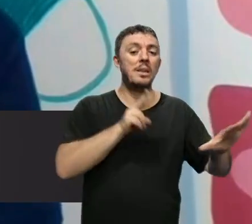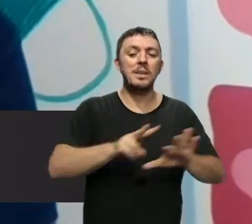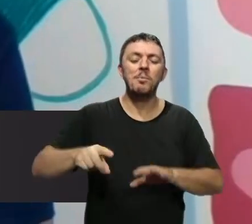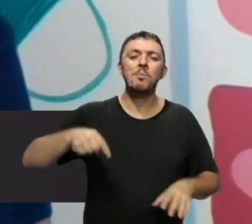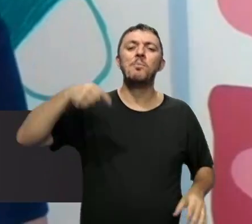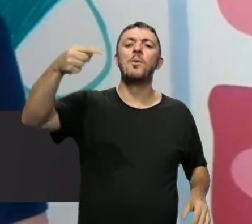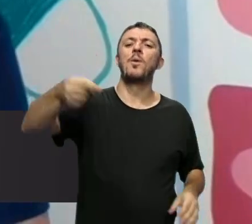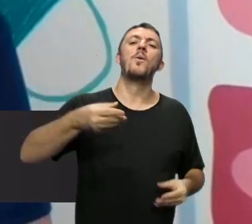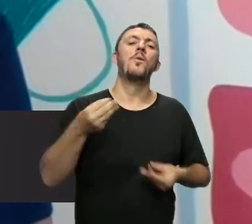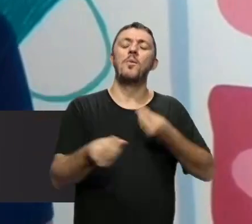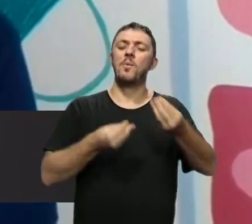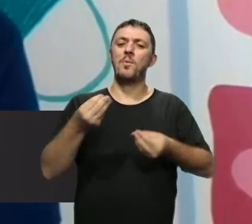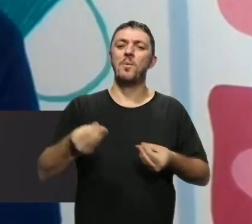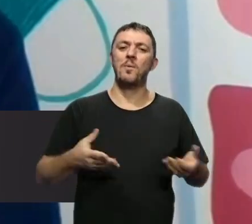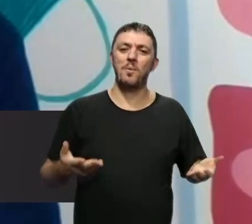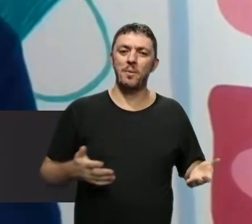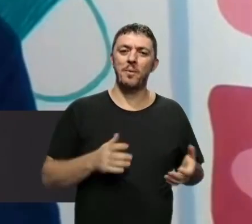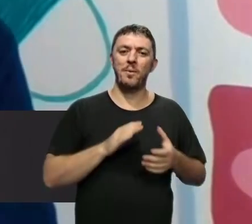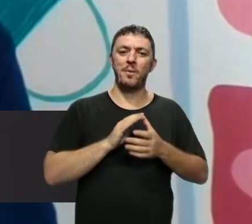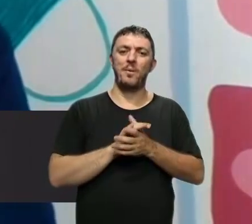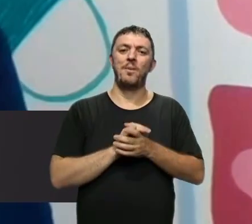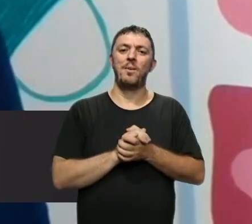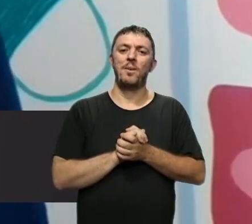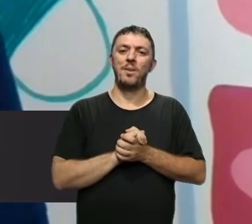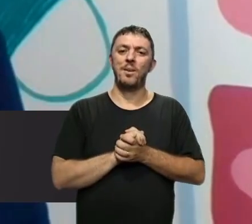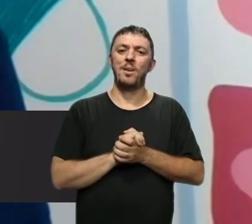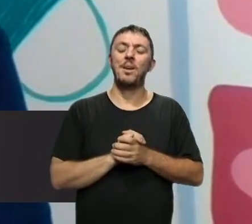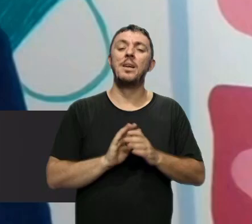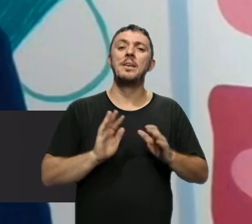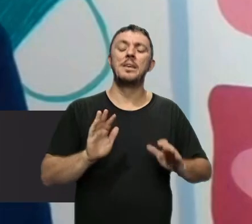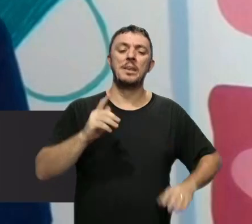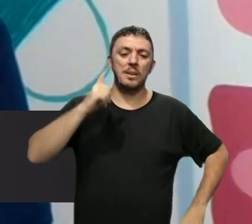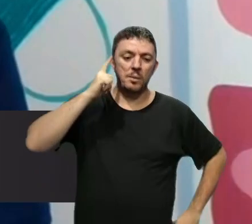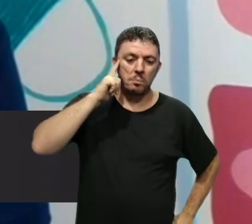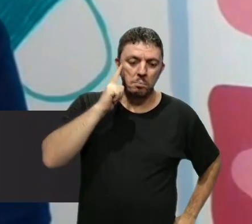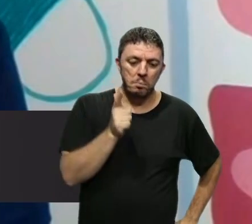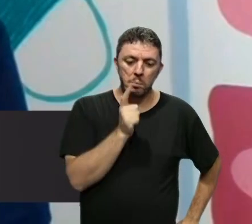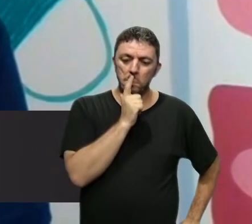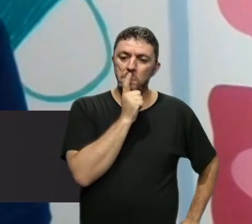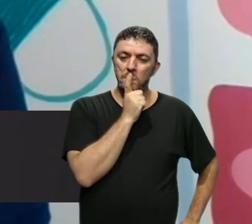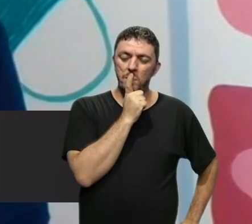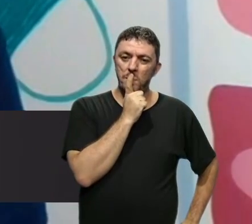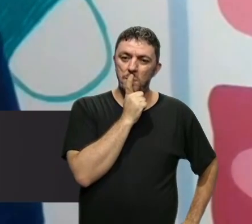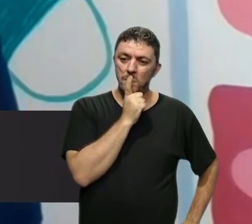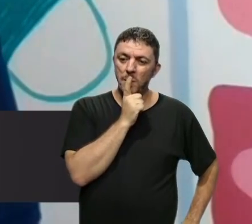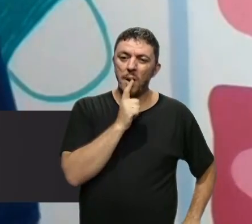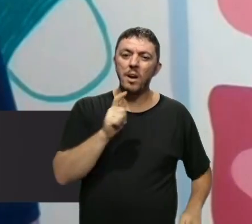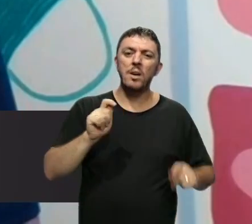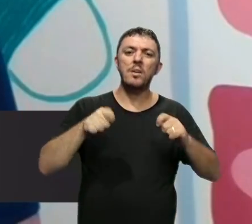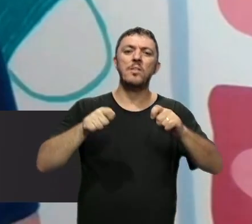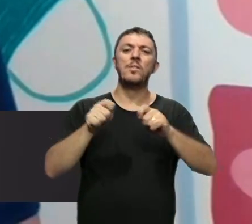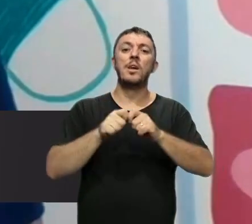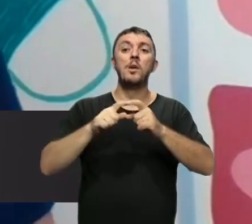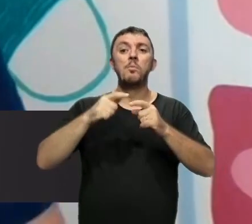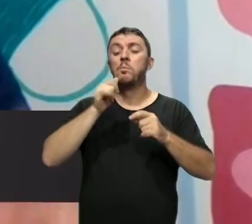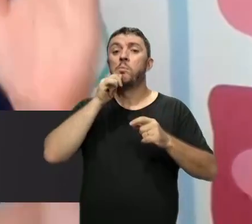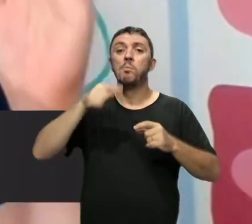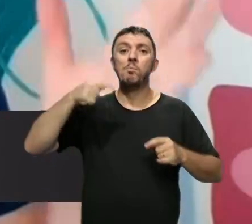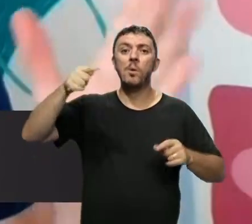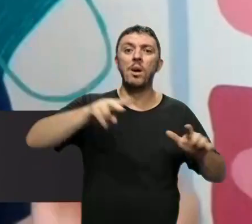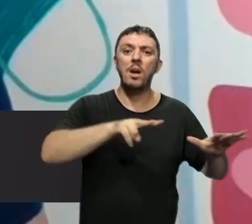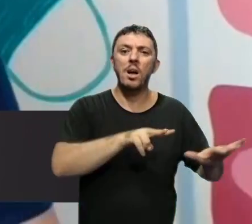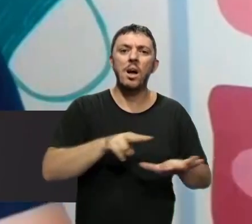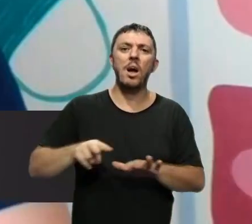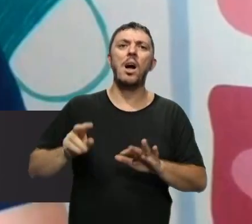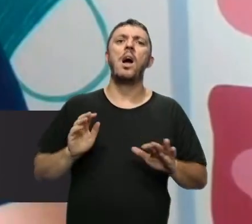aí, quando uma dava uma ideia de algo que poderia ser feito numa próxima semana, não tinha